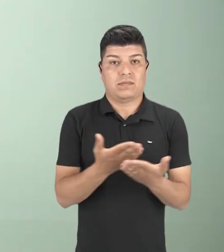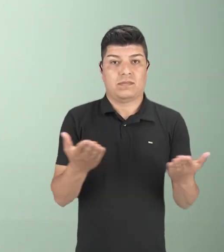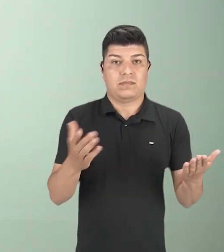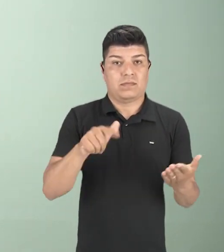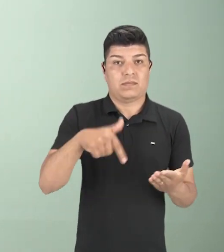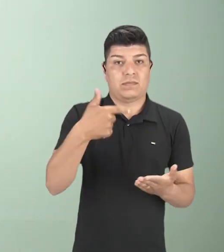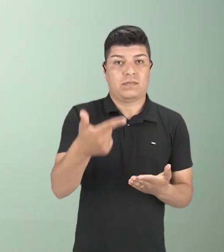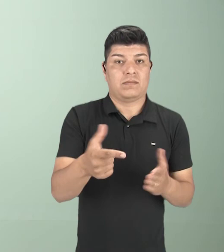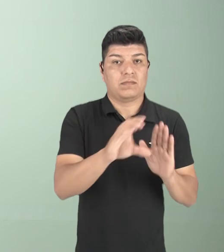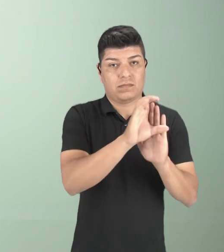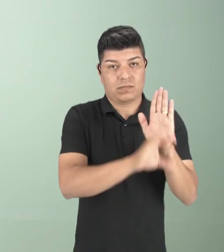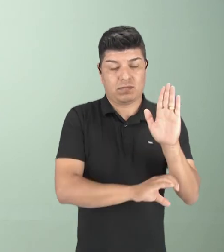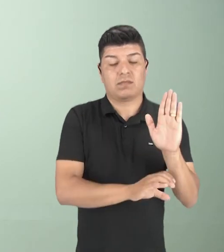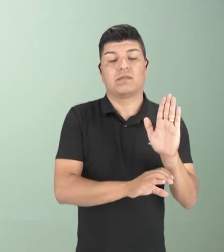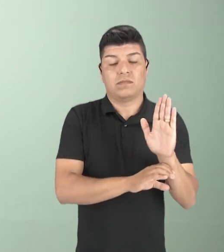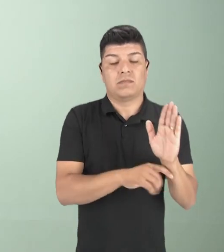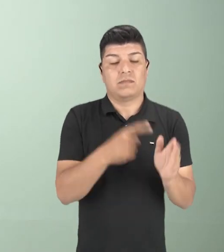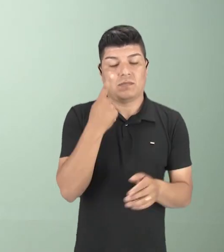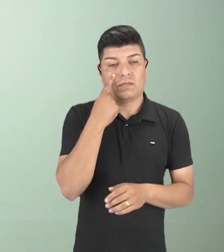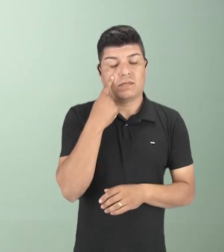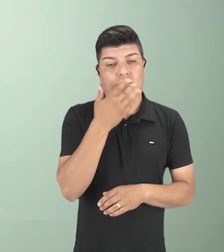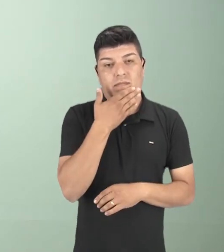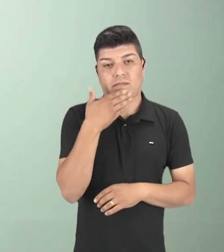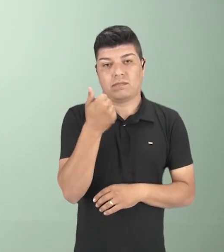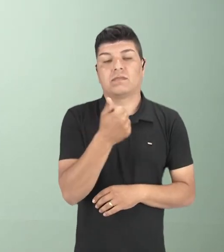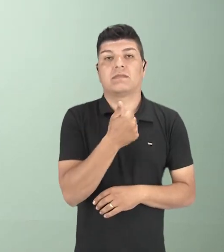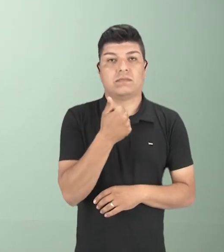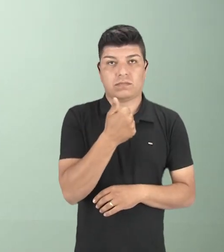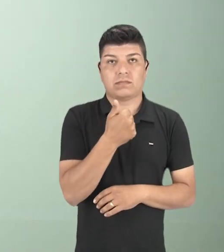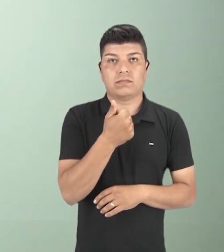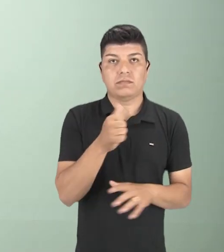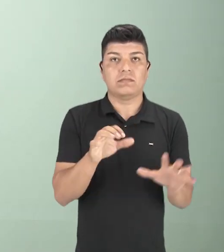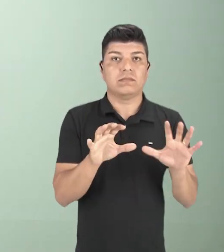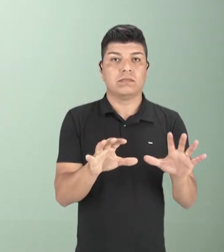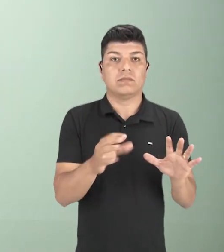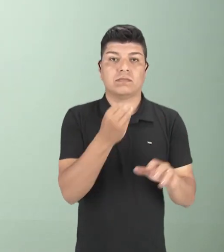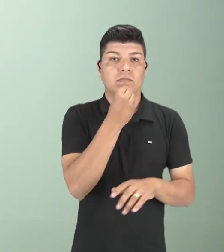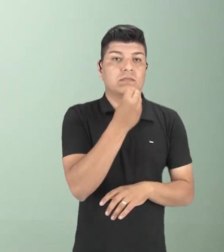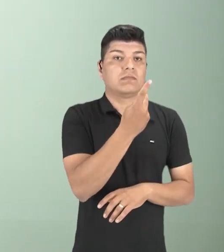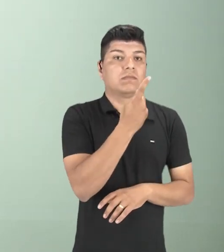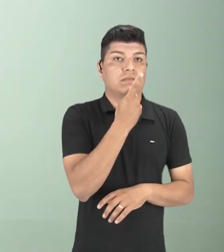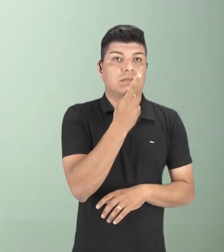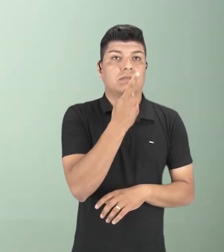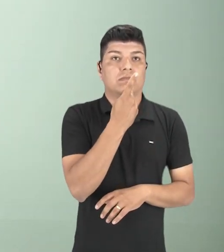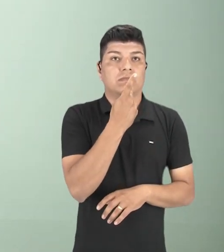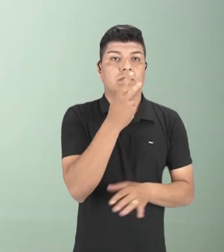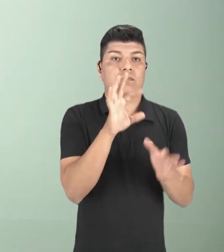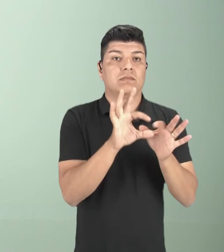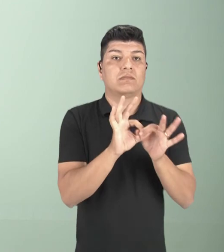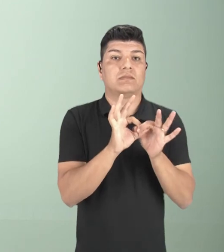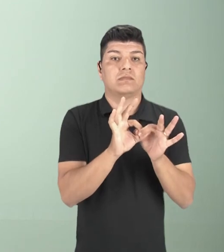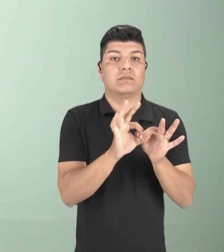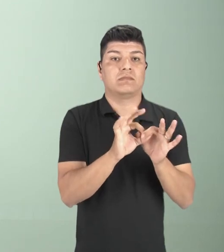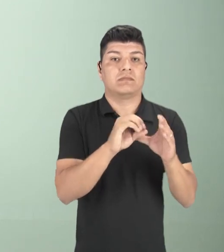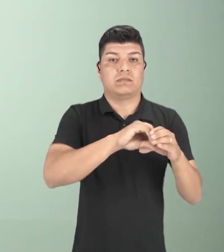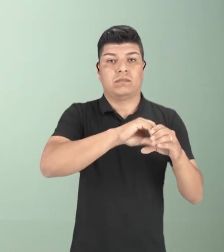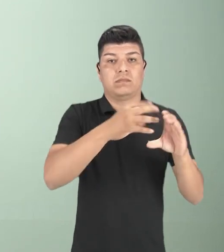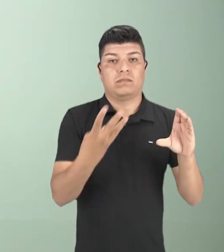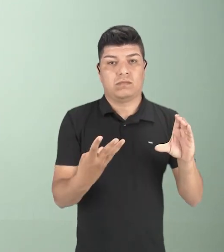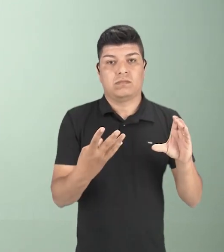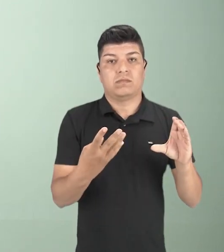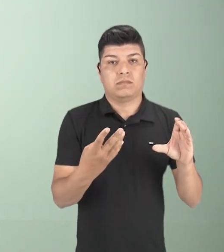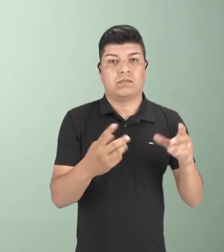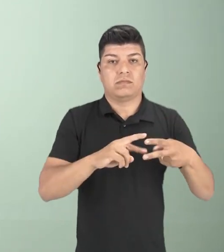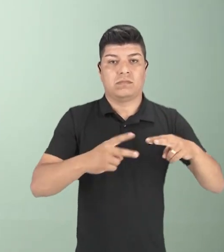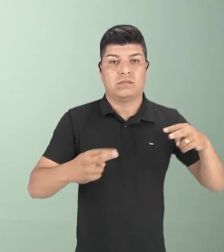nosso próximo conteúdo, onde a gente vai ver melhor essa questão da probabilidade associada às características